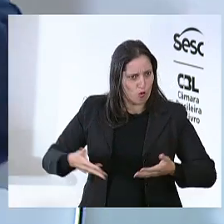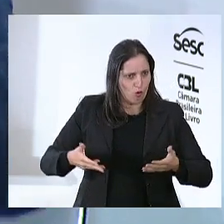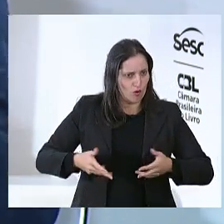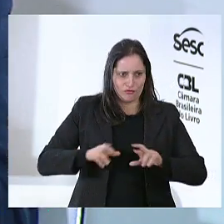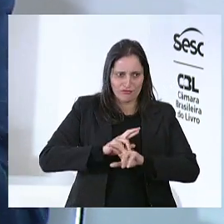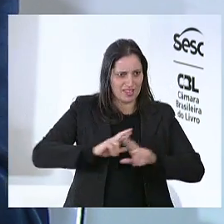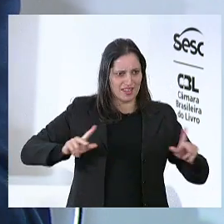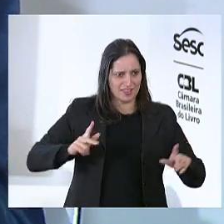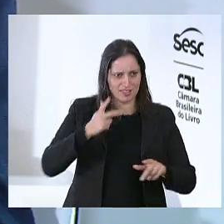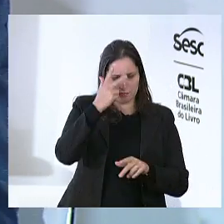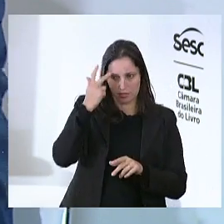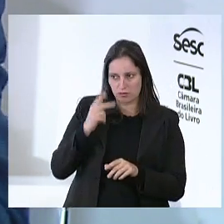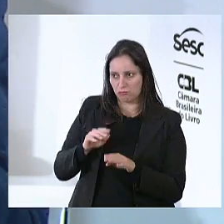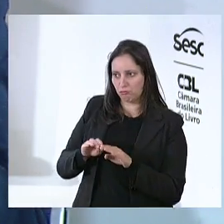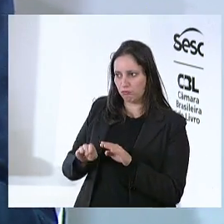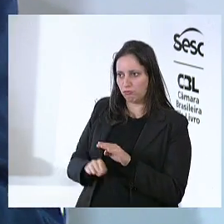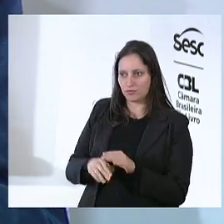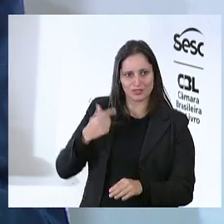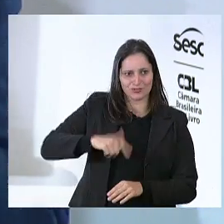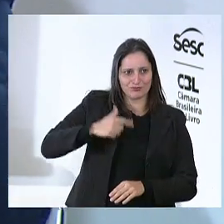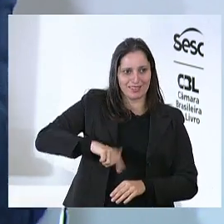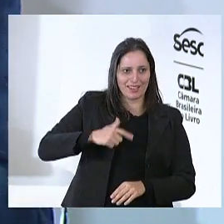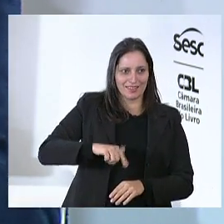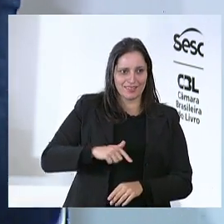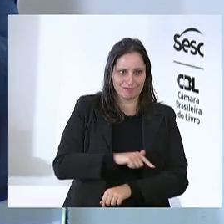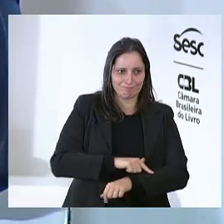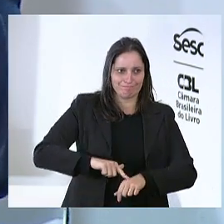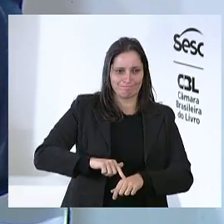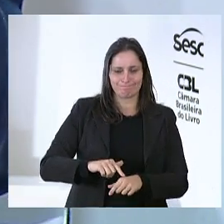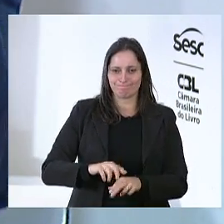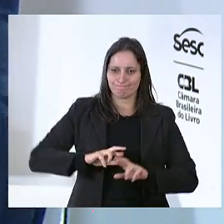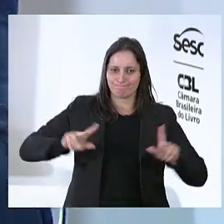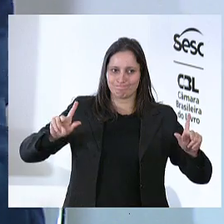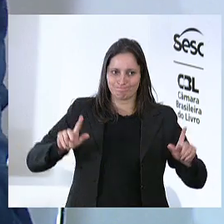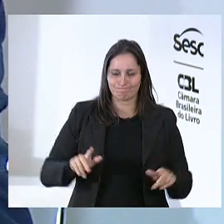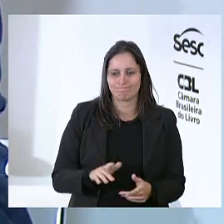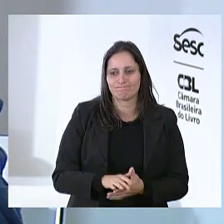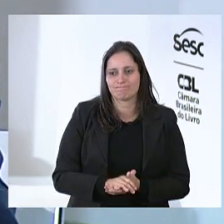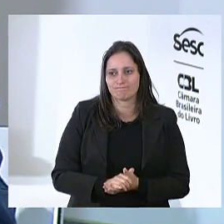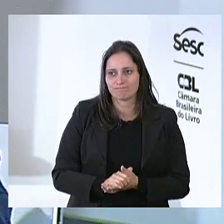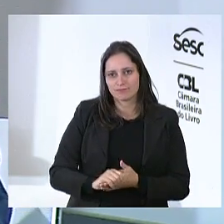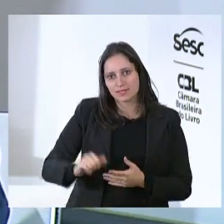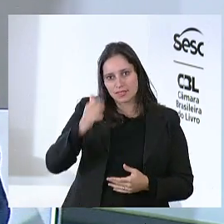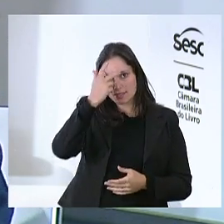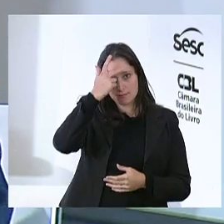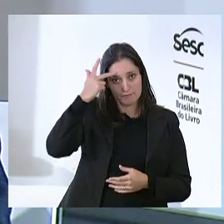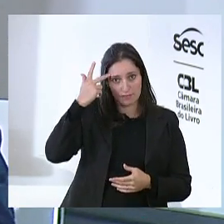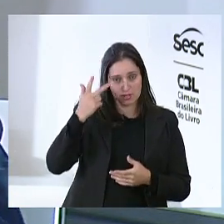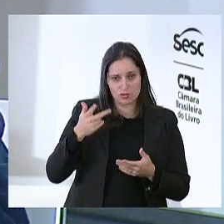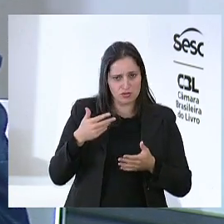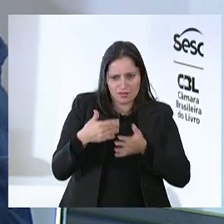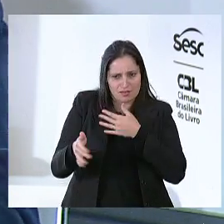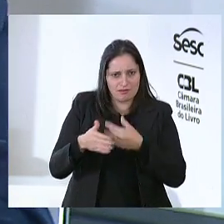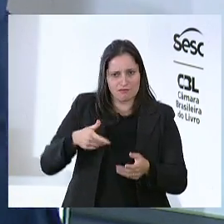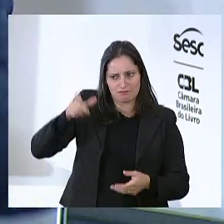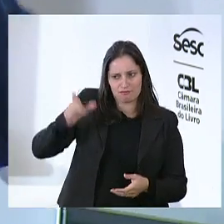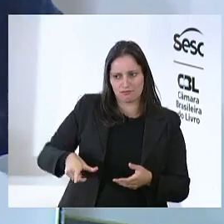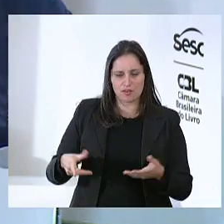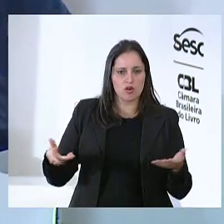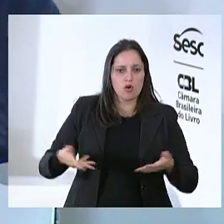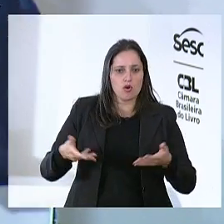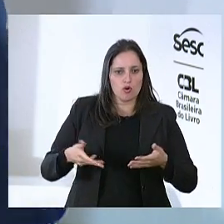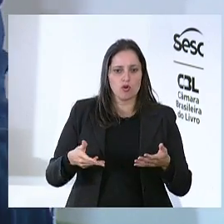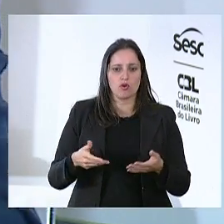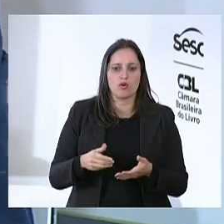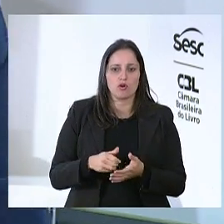modernizar efetivamente, organizar a inclusão, qualquer pé rapado, perdido nesse planeta, está sabendo que pode ter direito